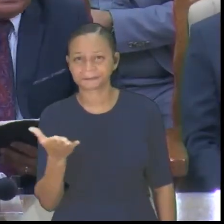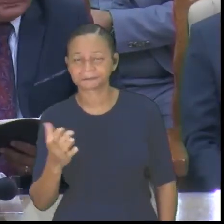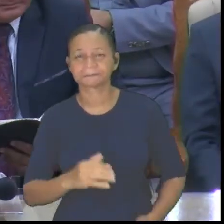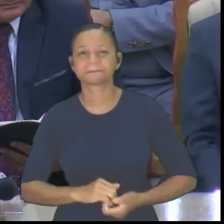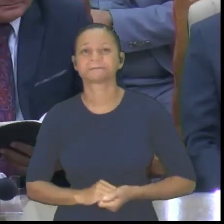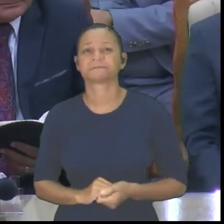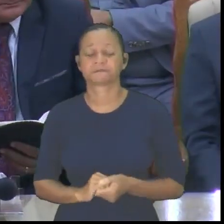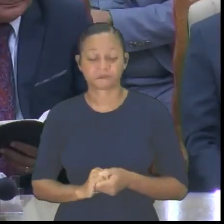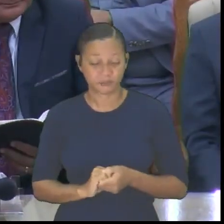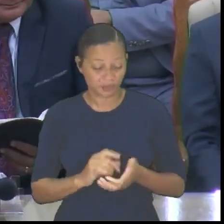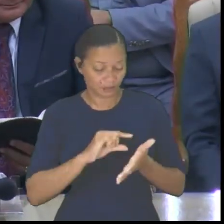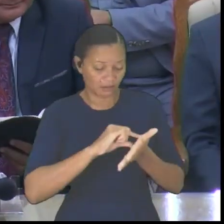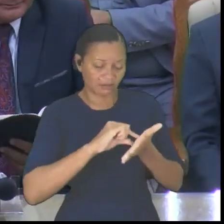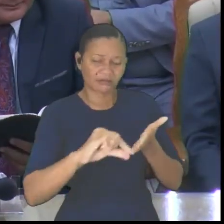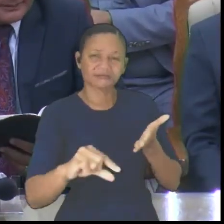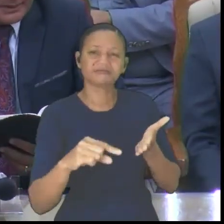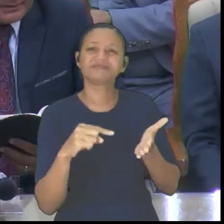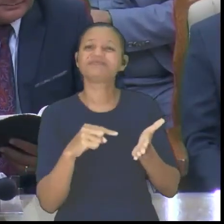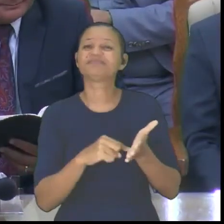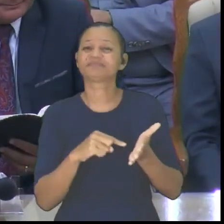esse versículo ele